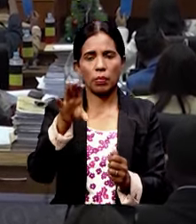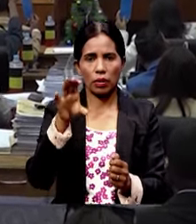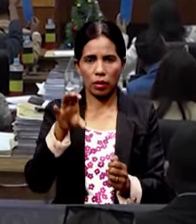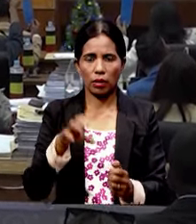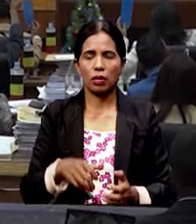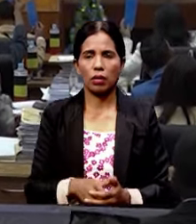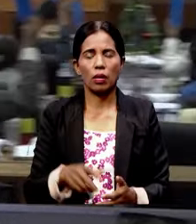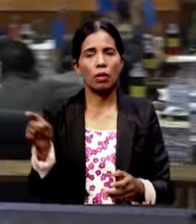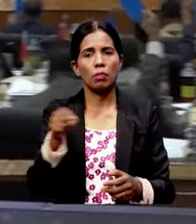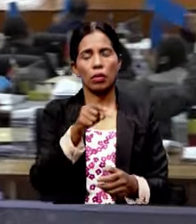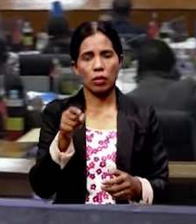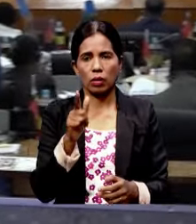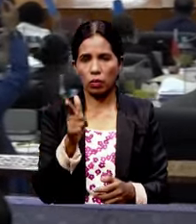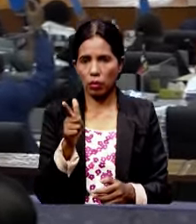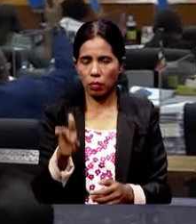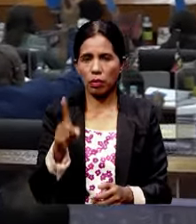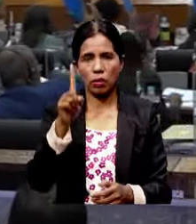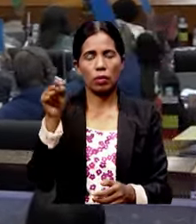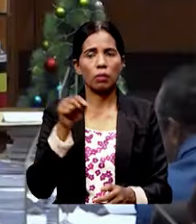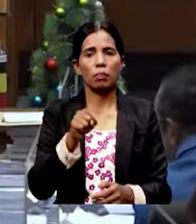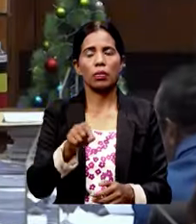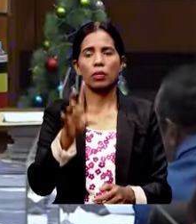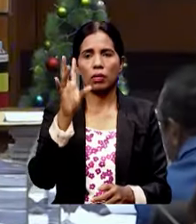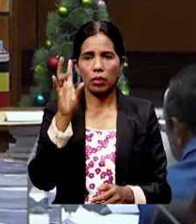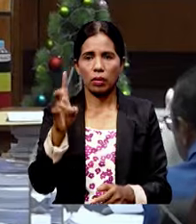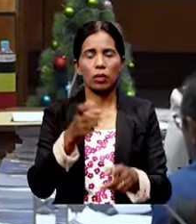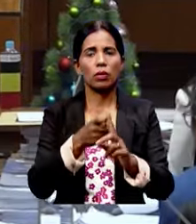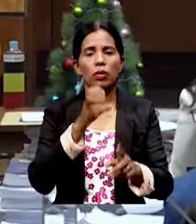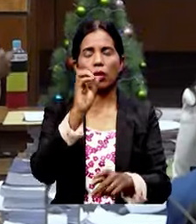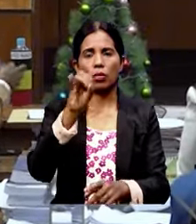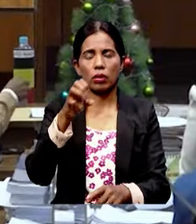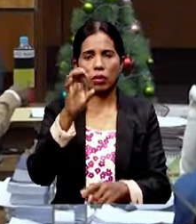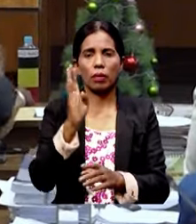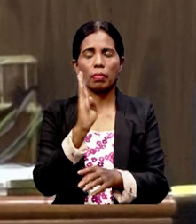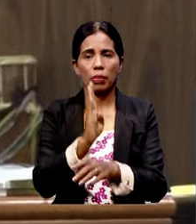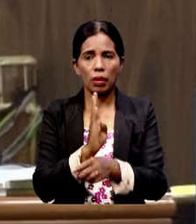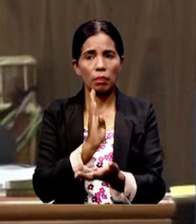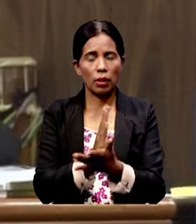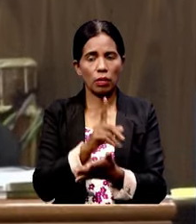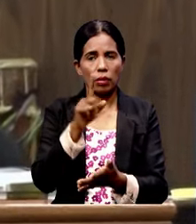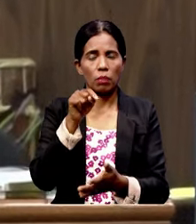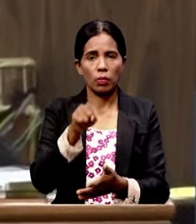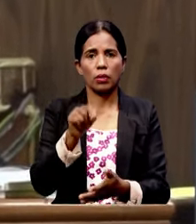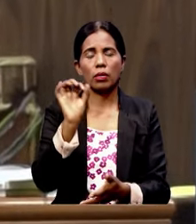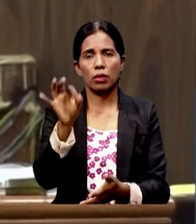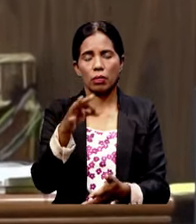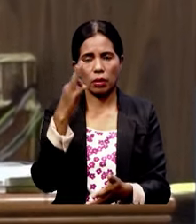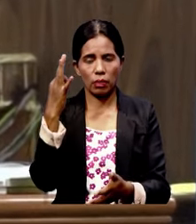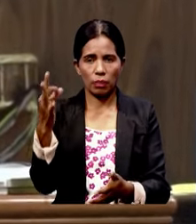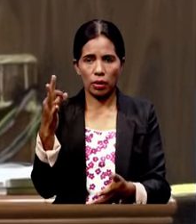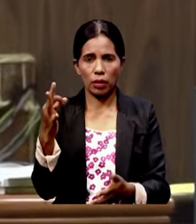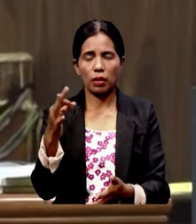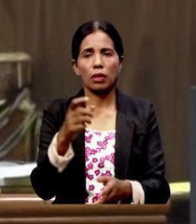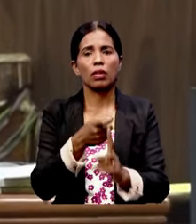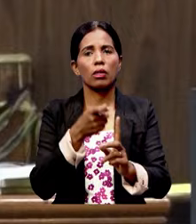O porcento Ronulo Resin ida ponto hito, o si oze bilhão ida ponto sinulo Resin Lima, nebe foti baraclio o